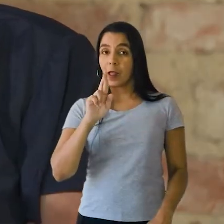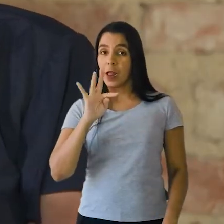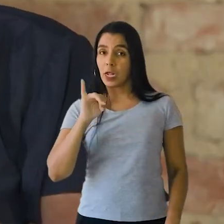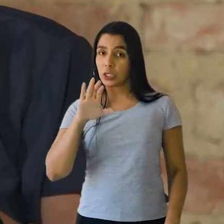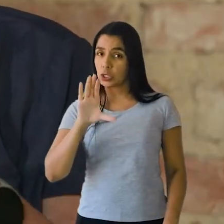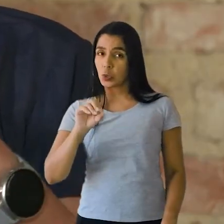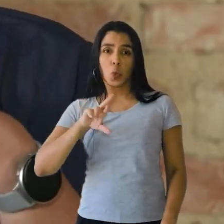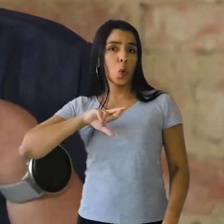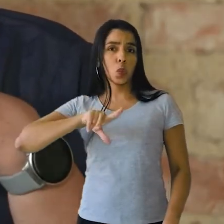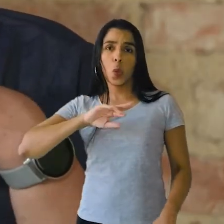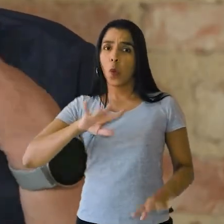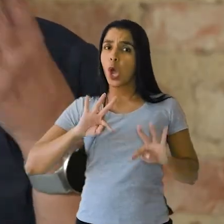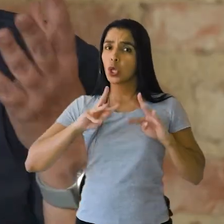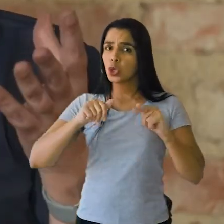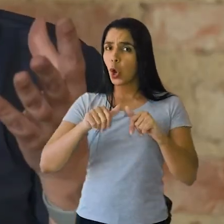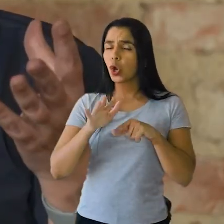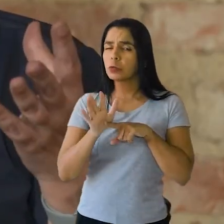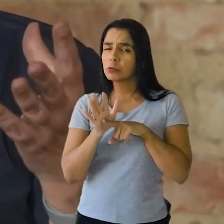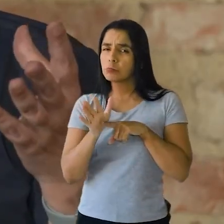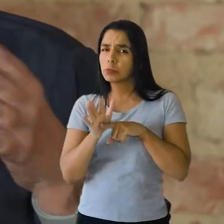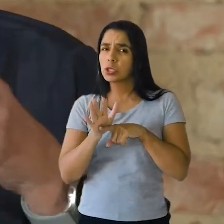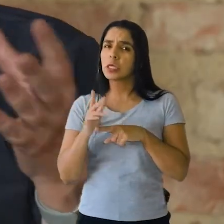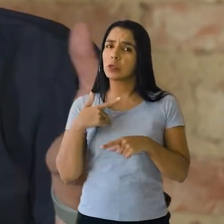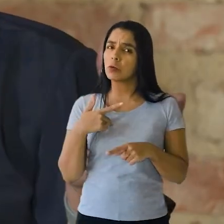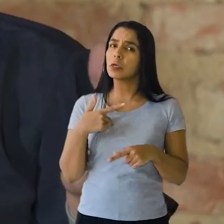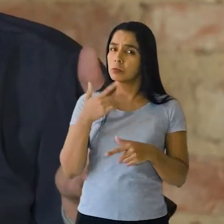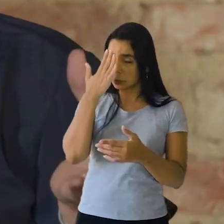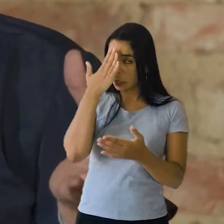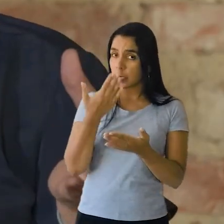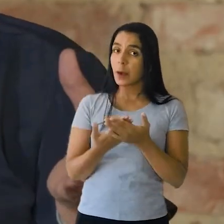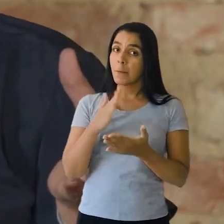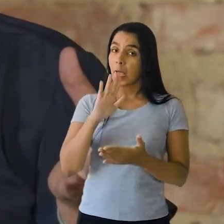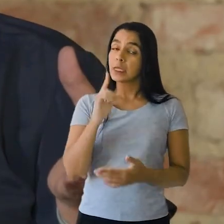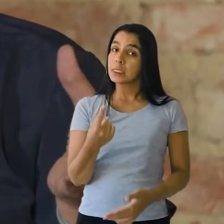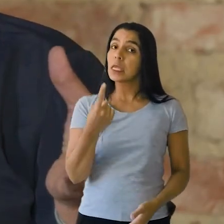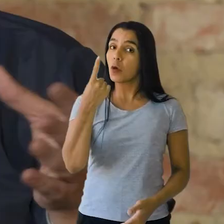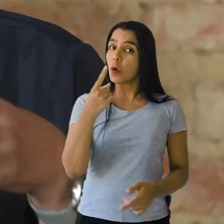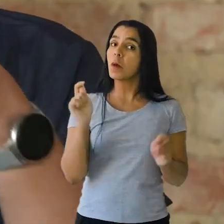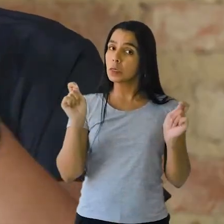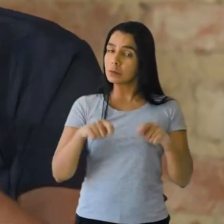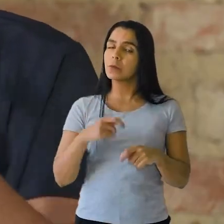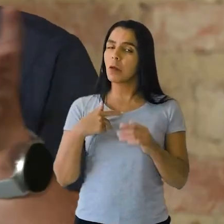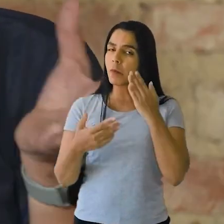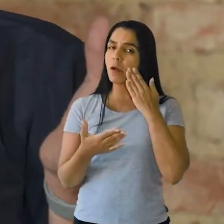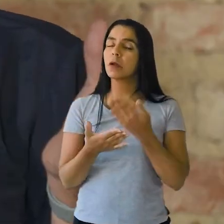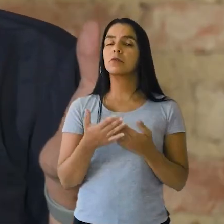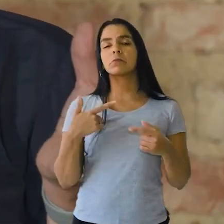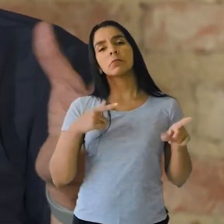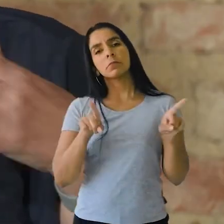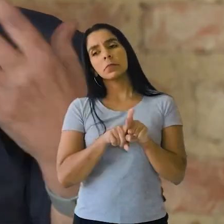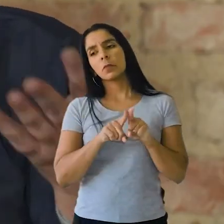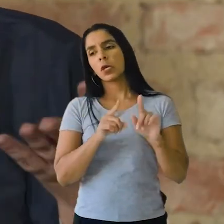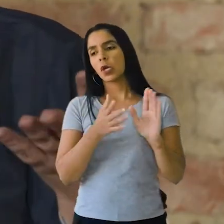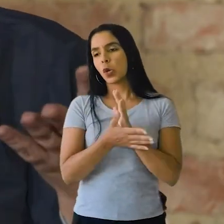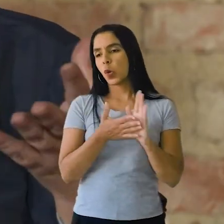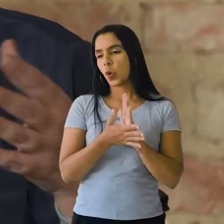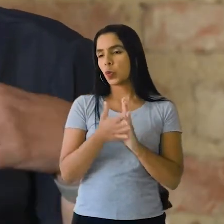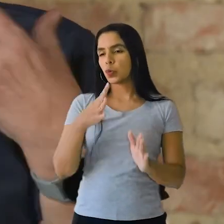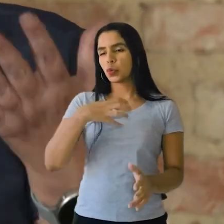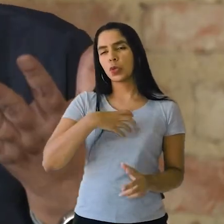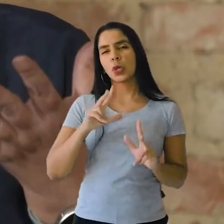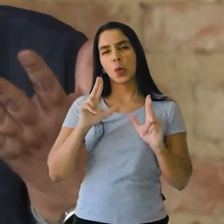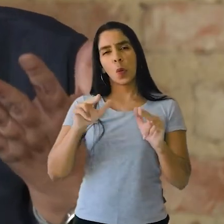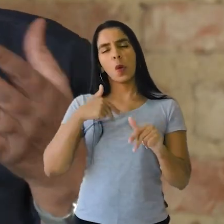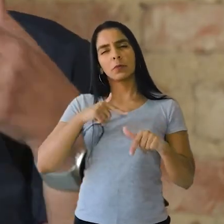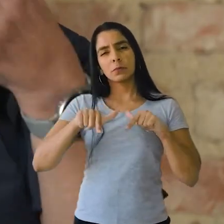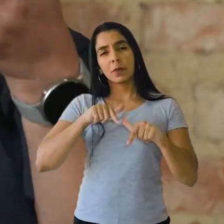Essa hipótese não é completamente abraçada por toda a comunidade científica, mas é uma das hipóteses válidas e,